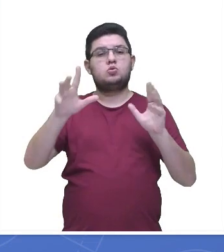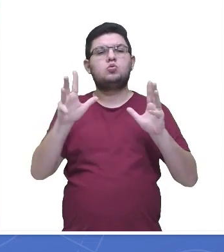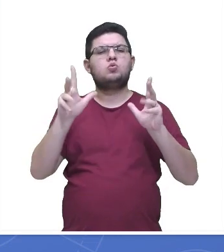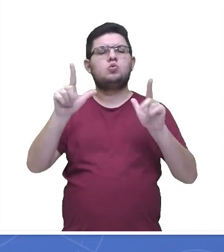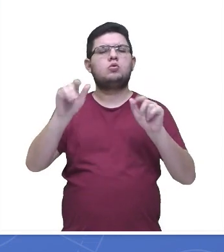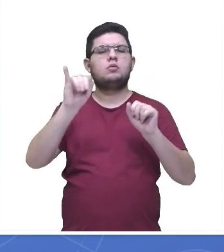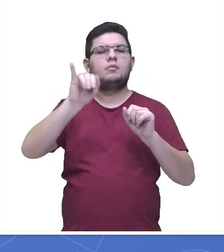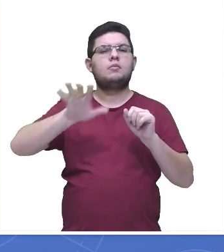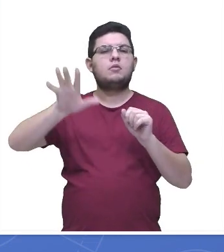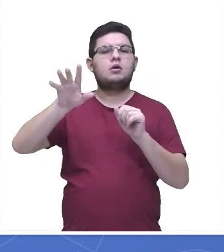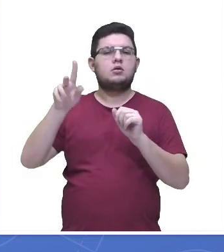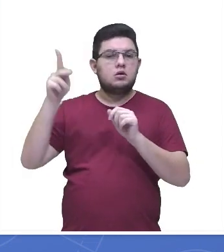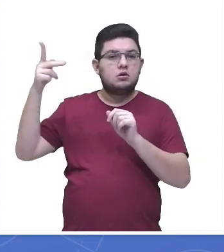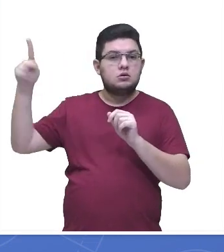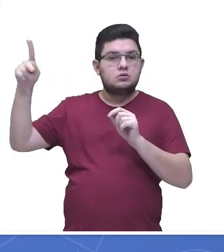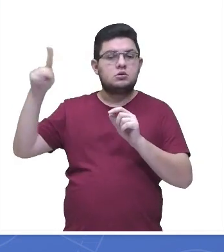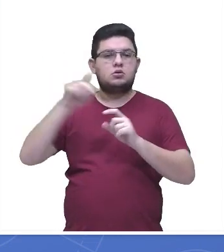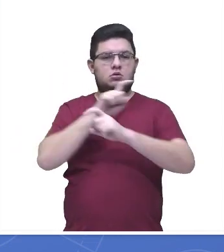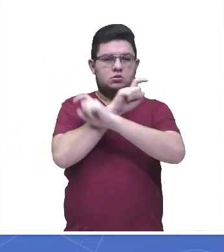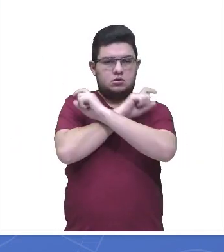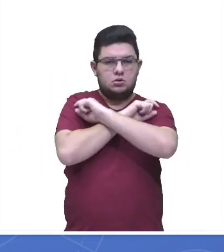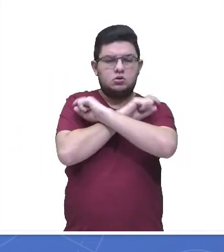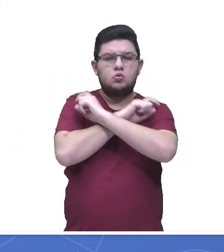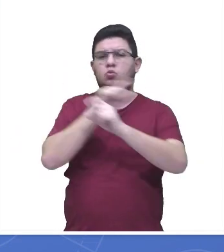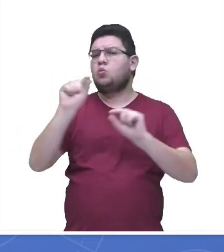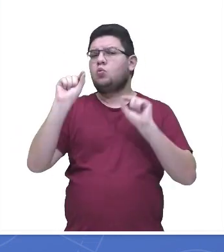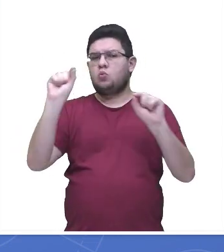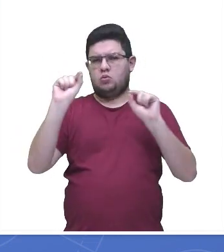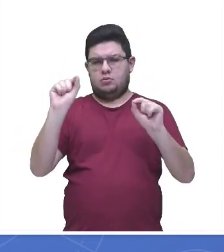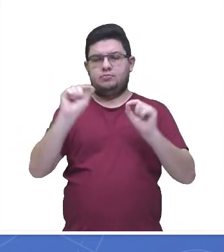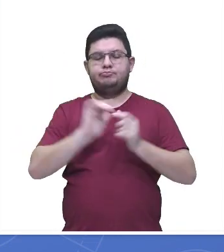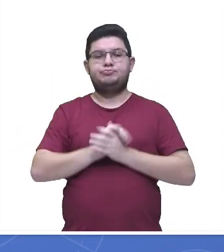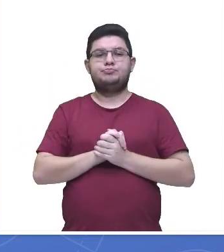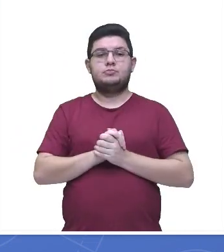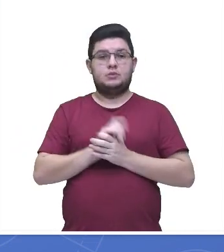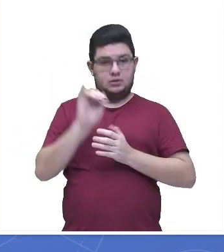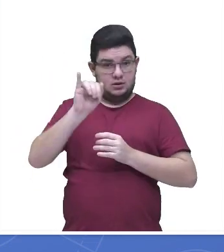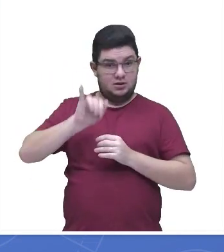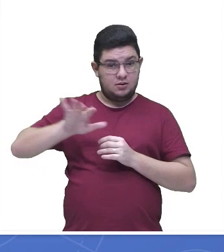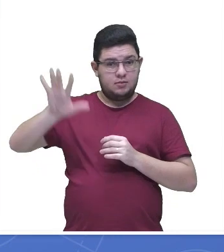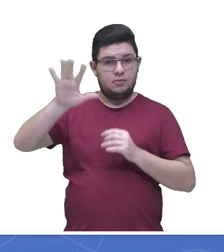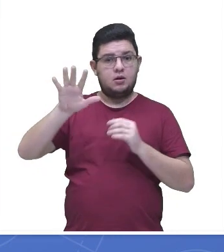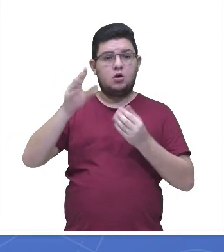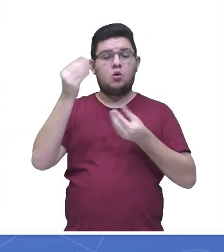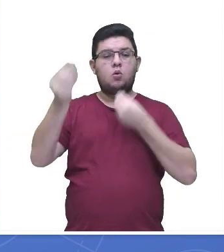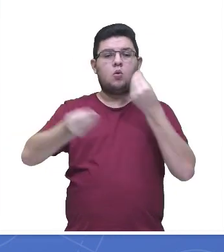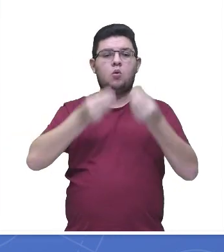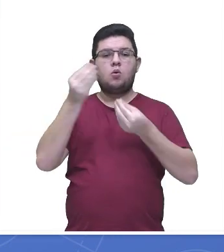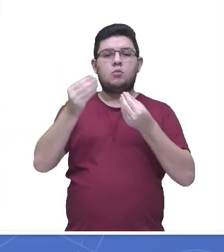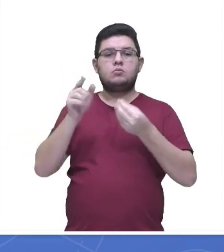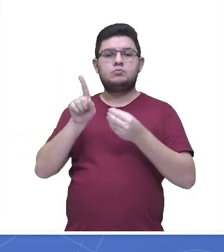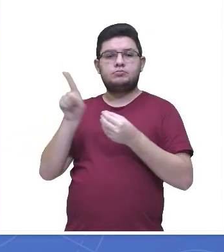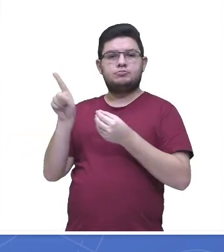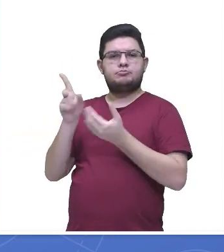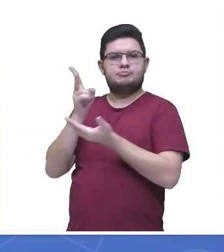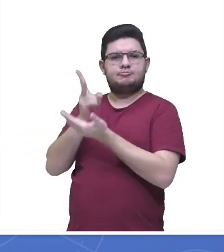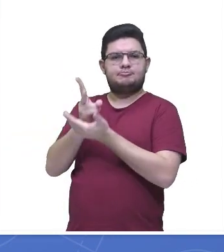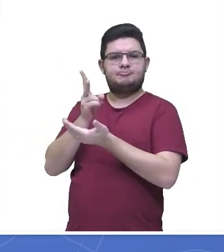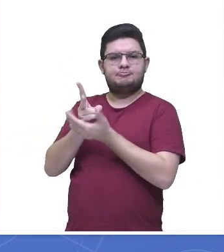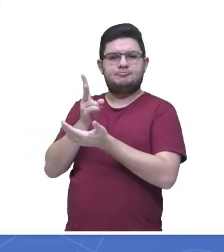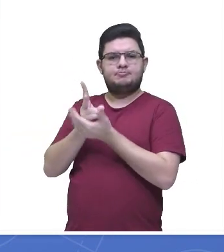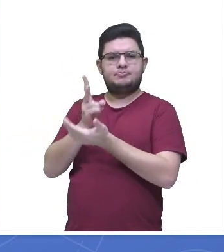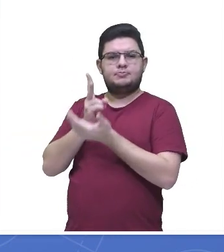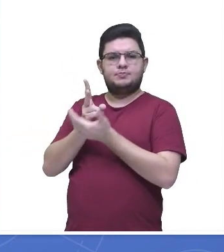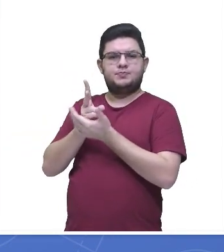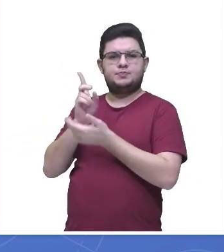Egito, no Egito Antigo, o que acontece? As imagens, geralmente, elas estão de lado, um pé